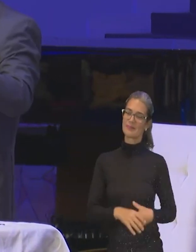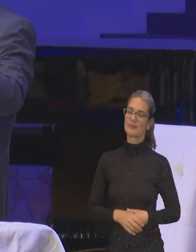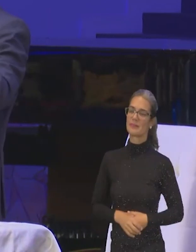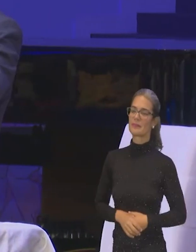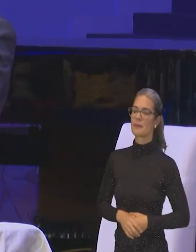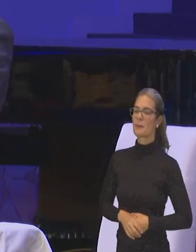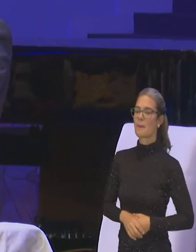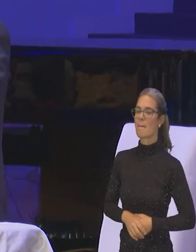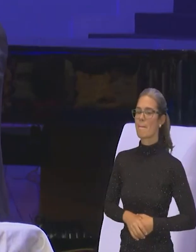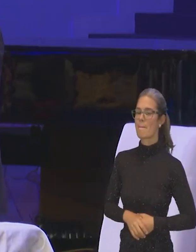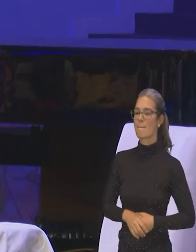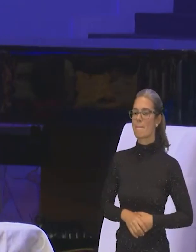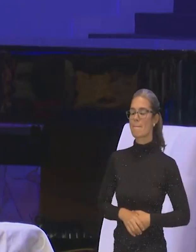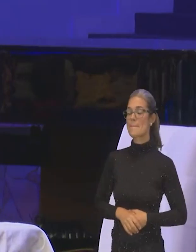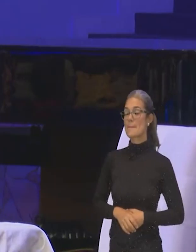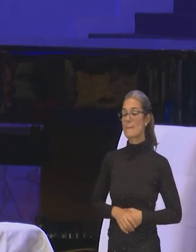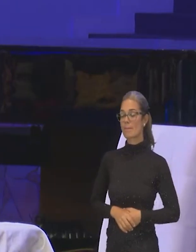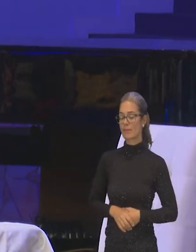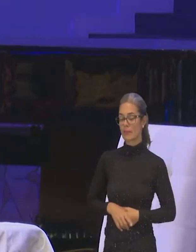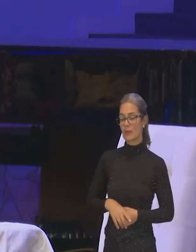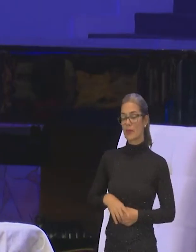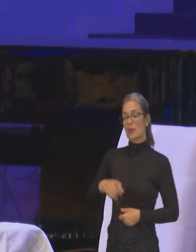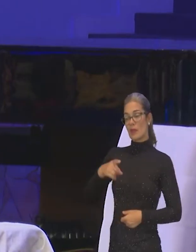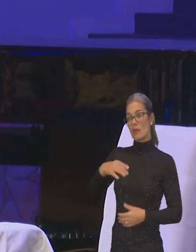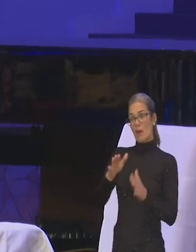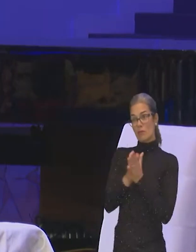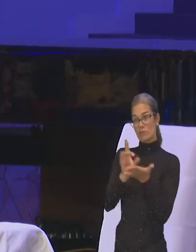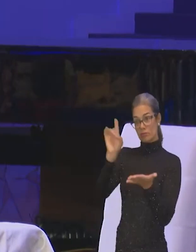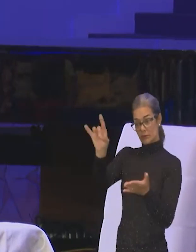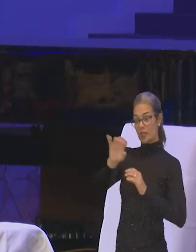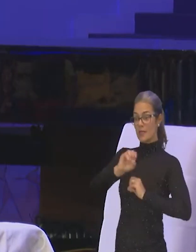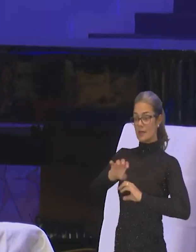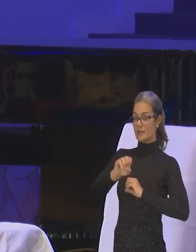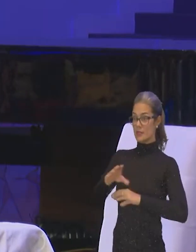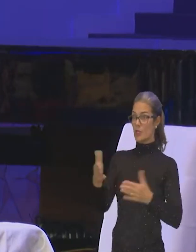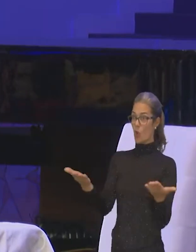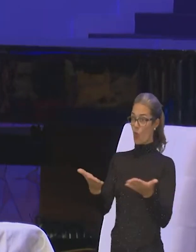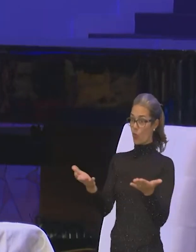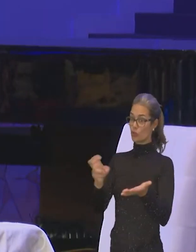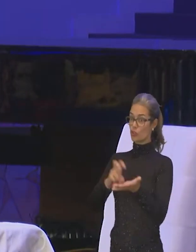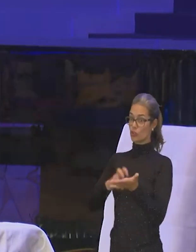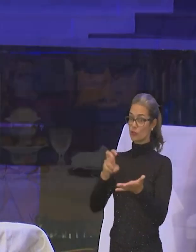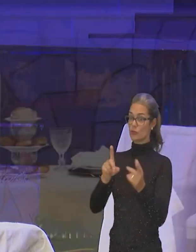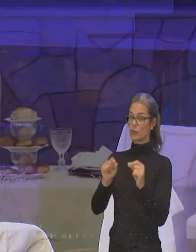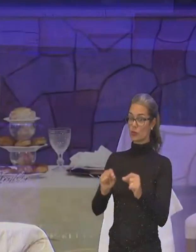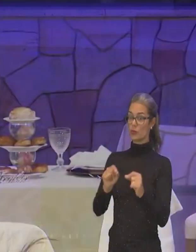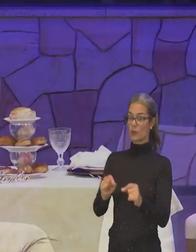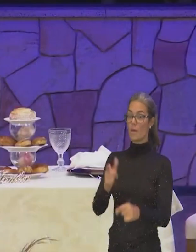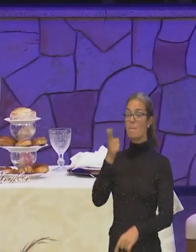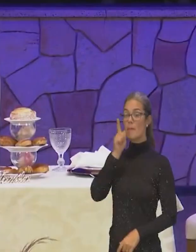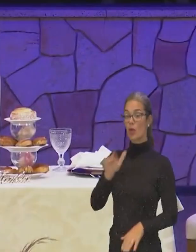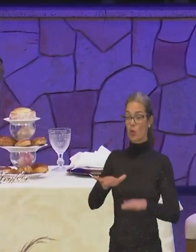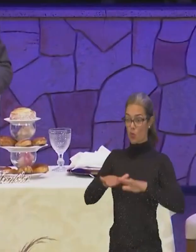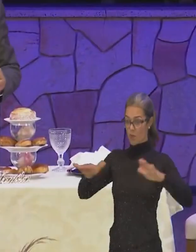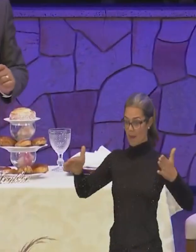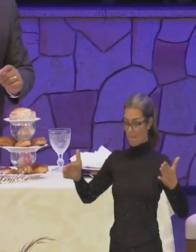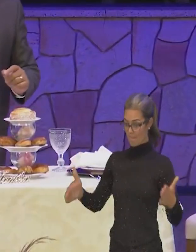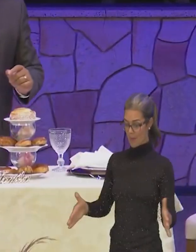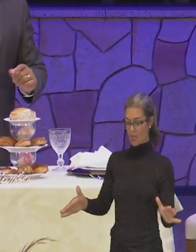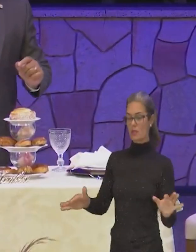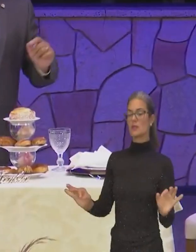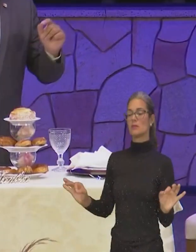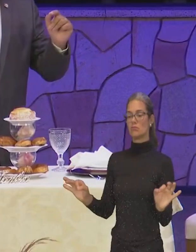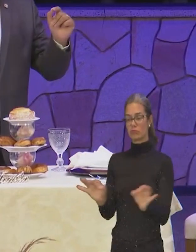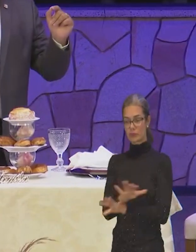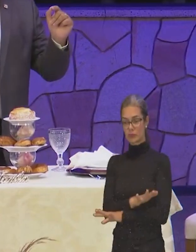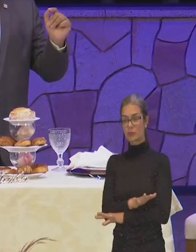Esses trechos de história nos ensinam nesta manhã que para ter uma mesa posta,